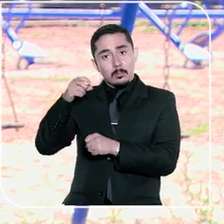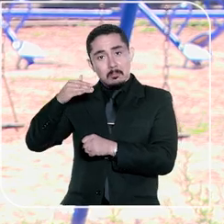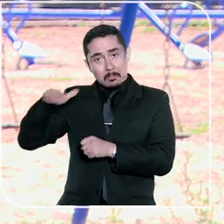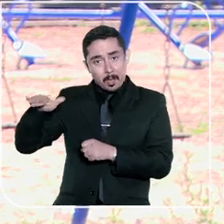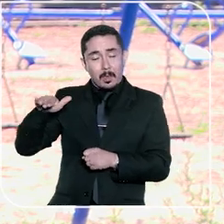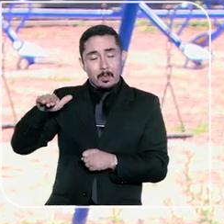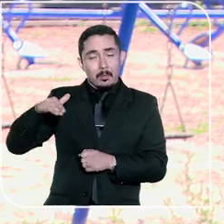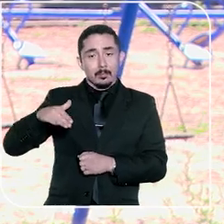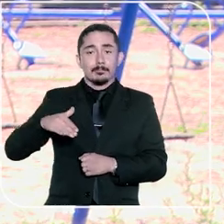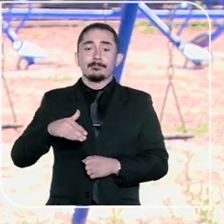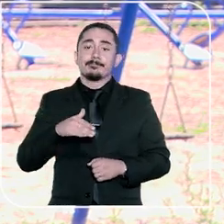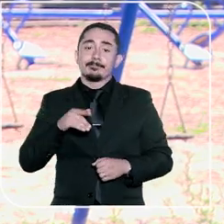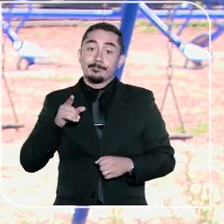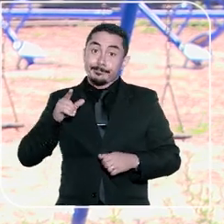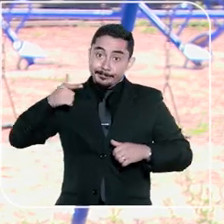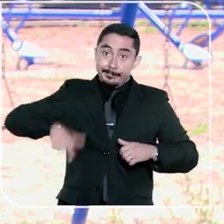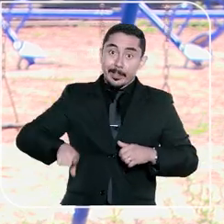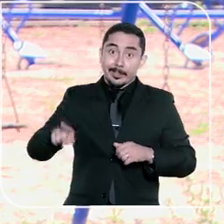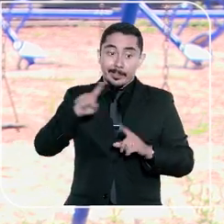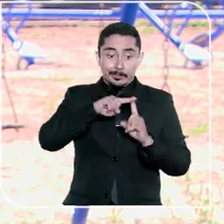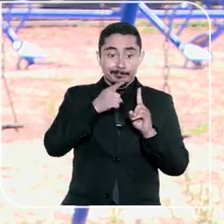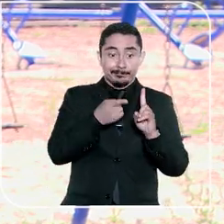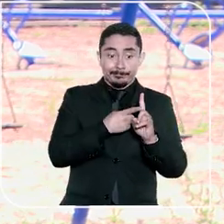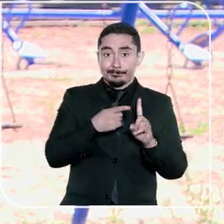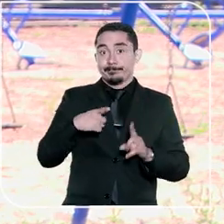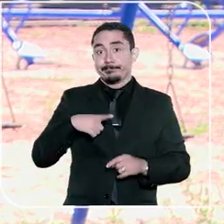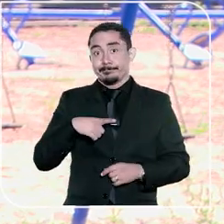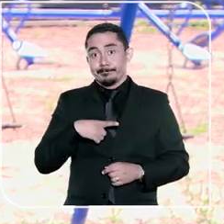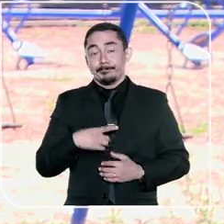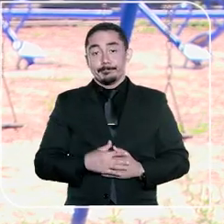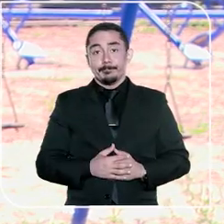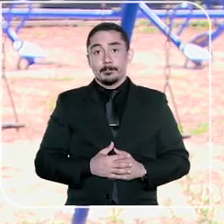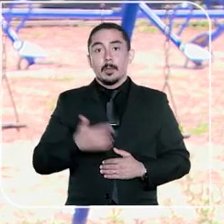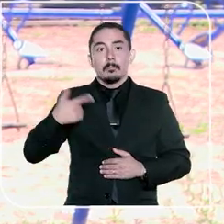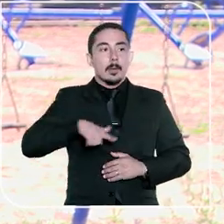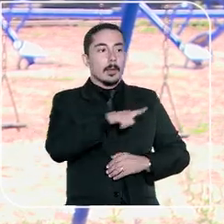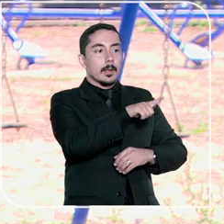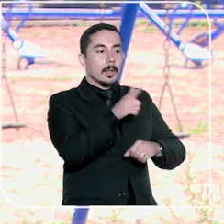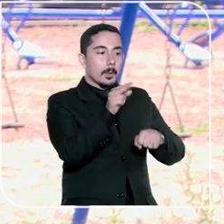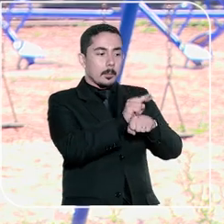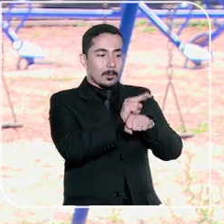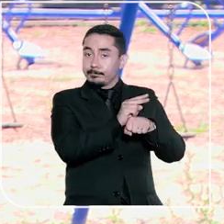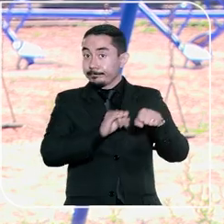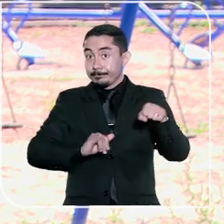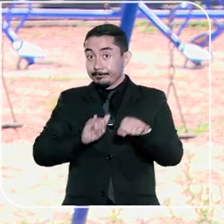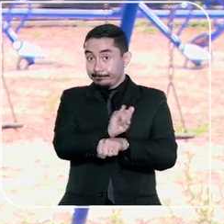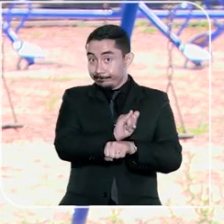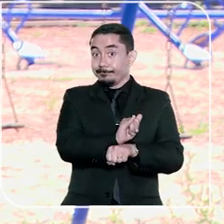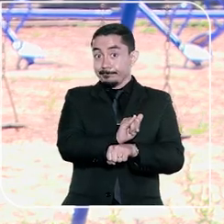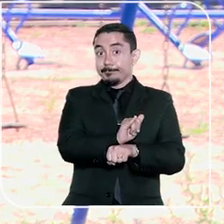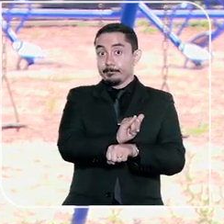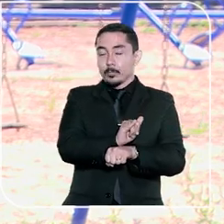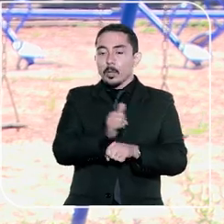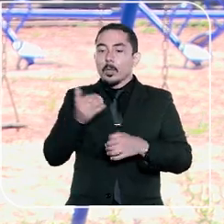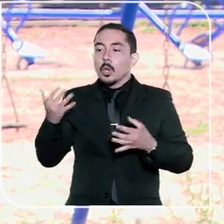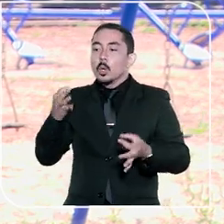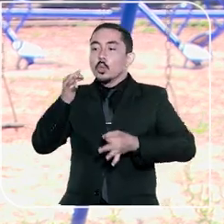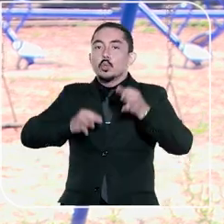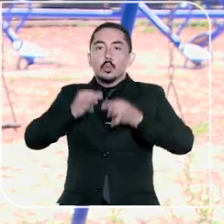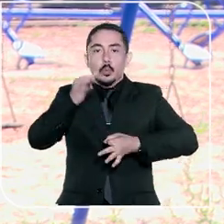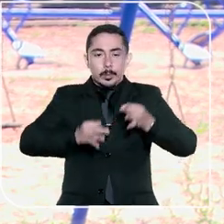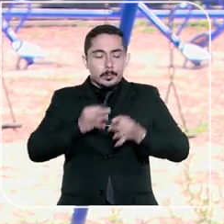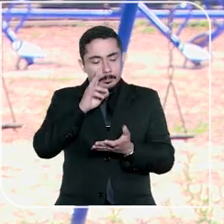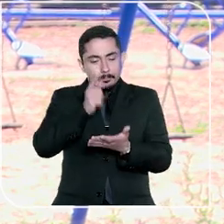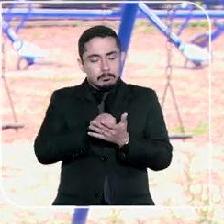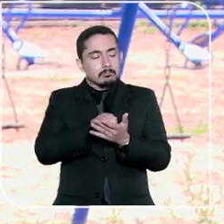grávida novamente Apesar de terem sido registradas violações do monitoramento eletrônico o juízo das Execuções Penais decidiu